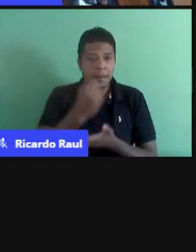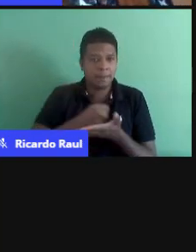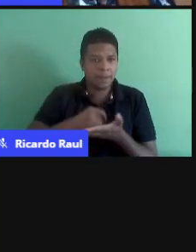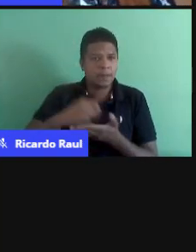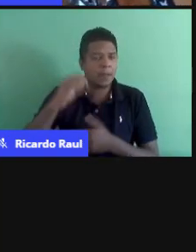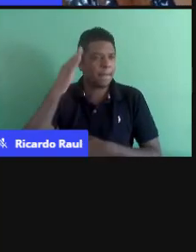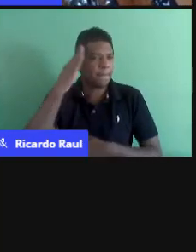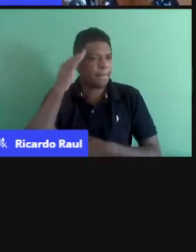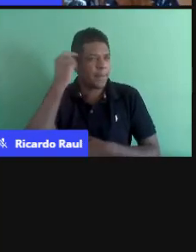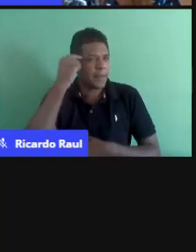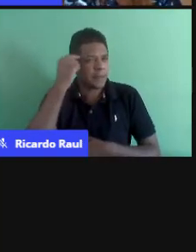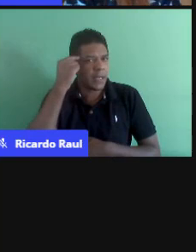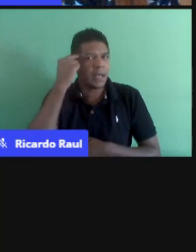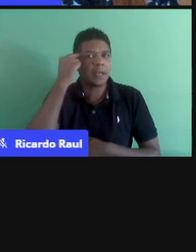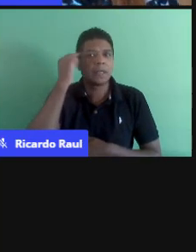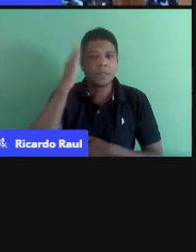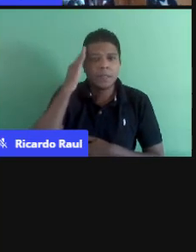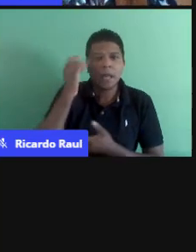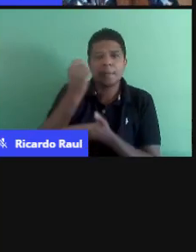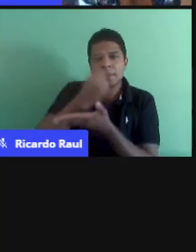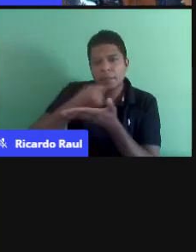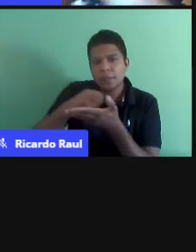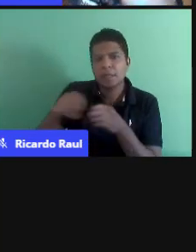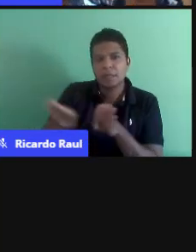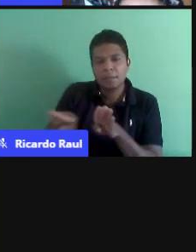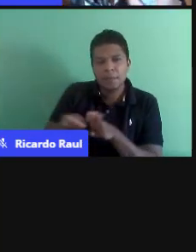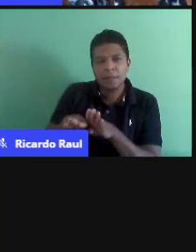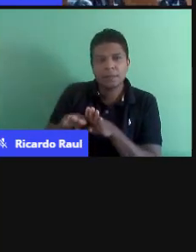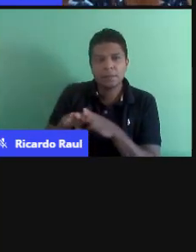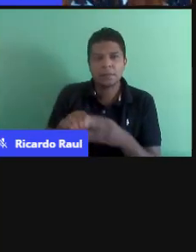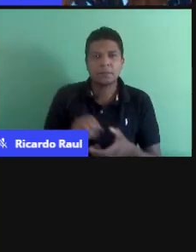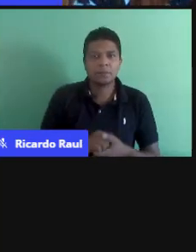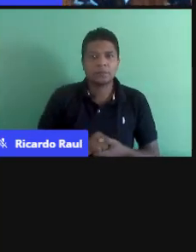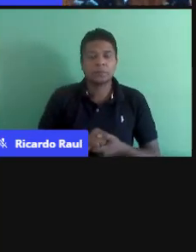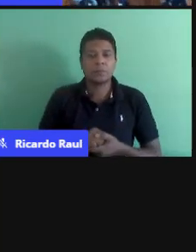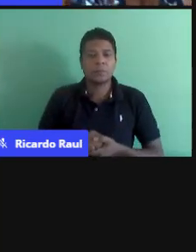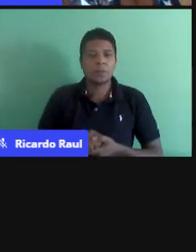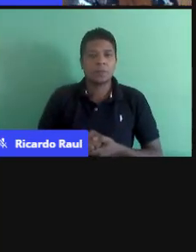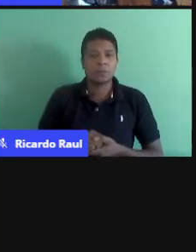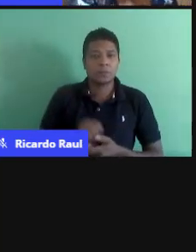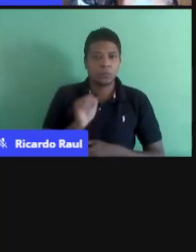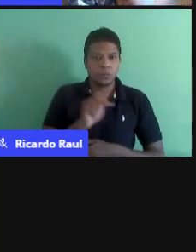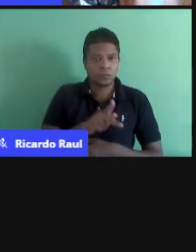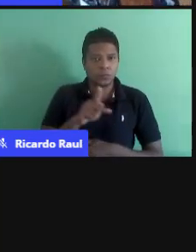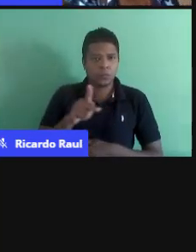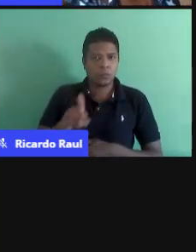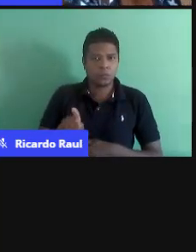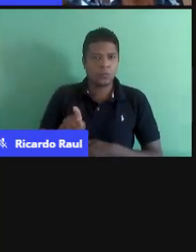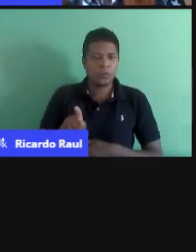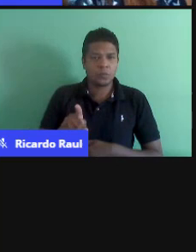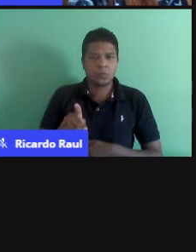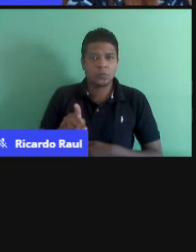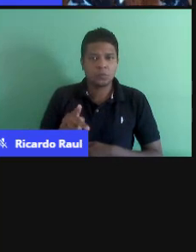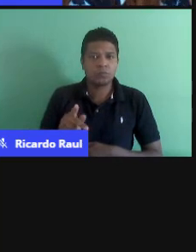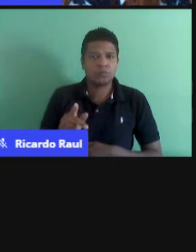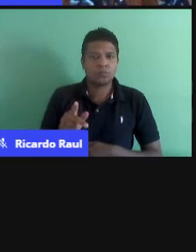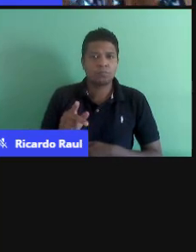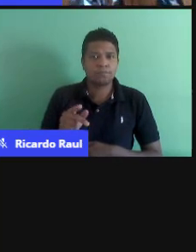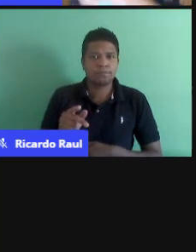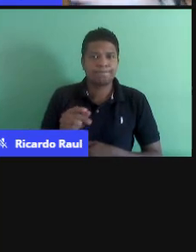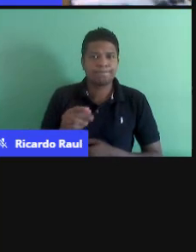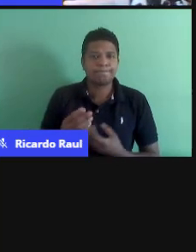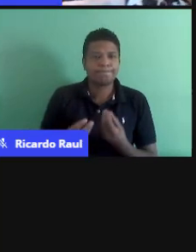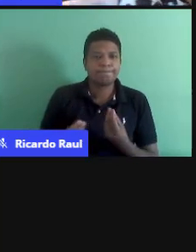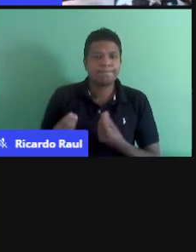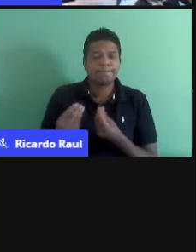pensar, a gente sabe desenhar. Quantos professores, né, já não se depararam com situações em